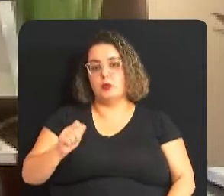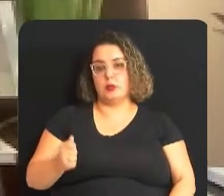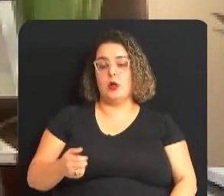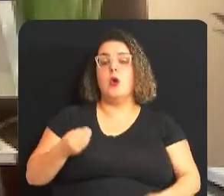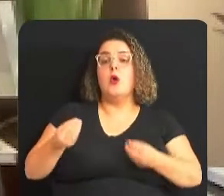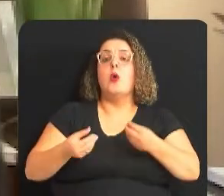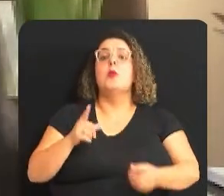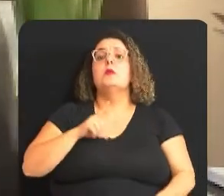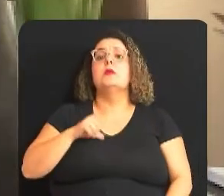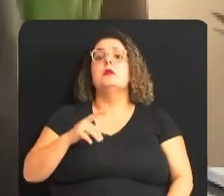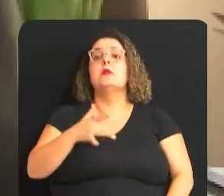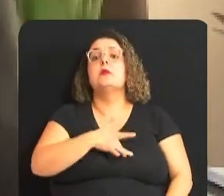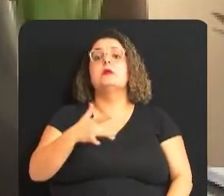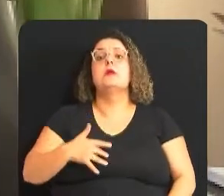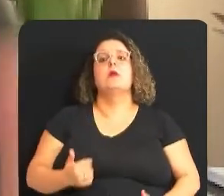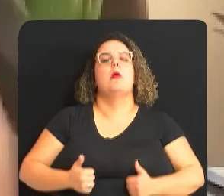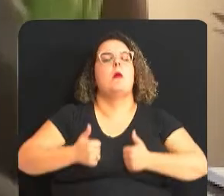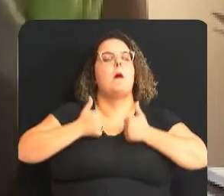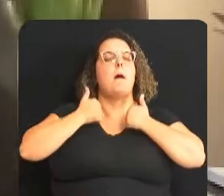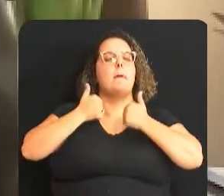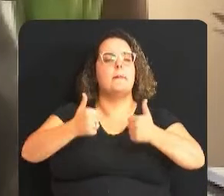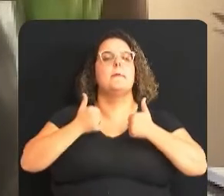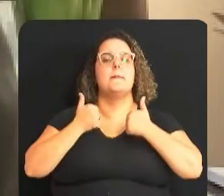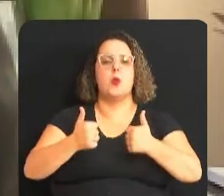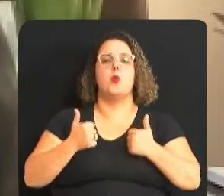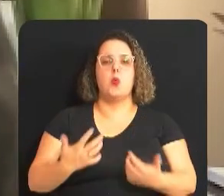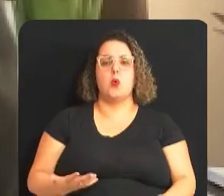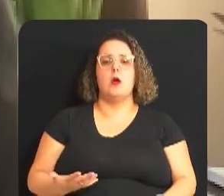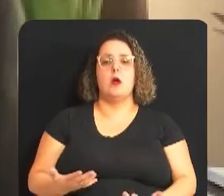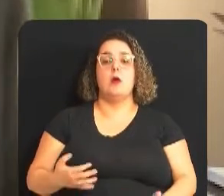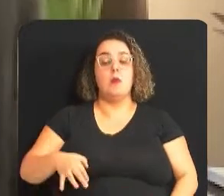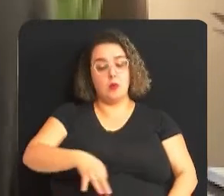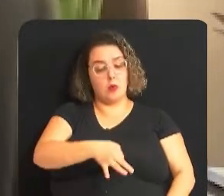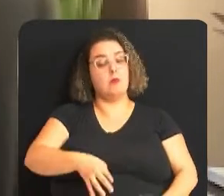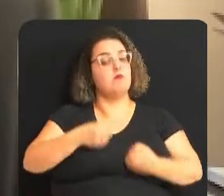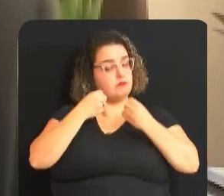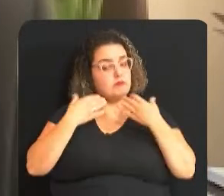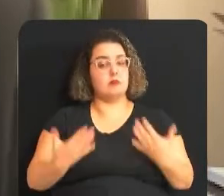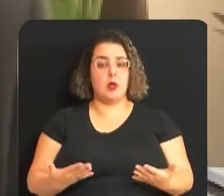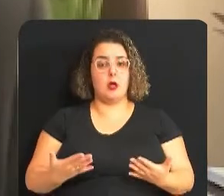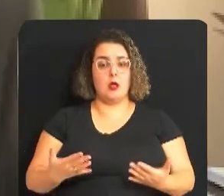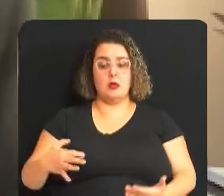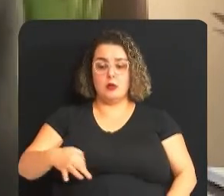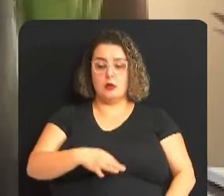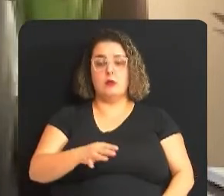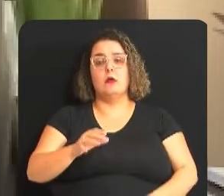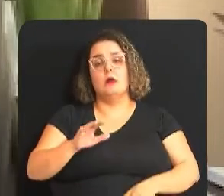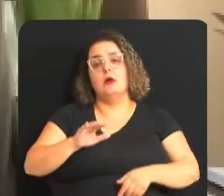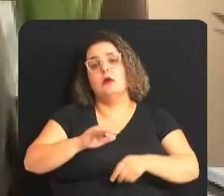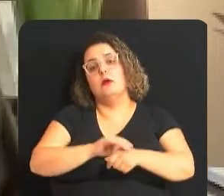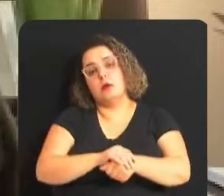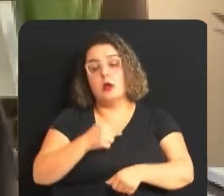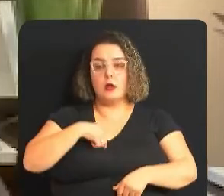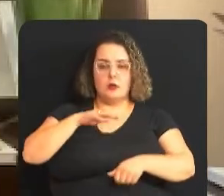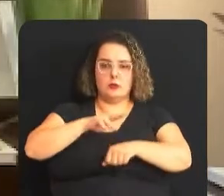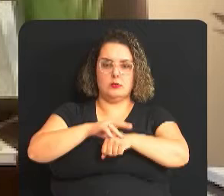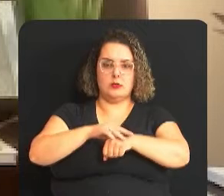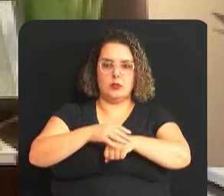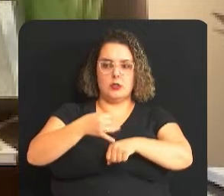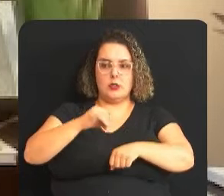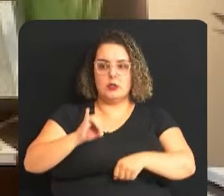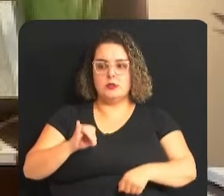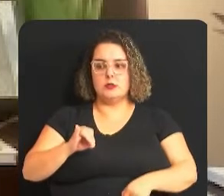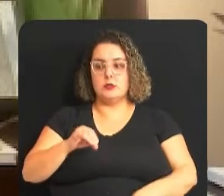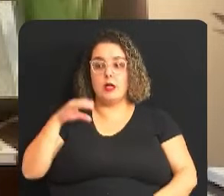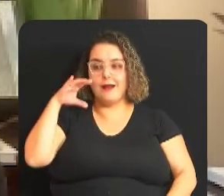ferro. O que eu preciso ter para ter um intestino que funciona bem? Porque se o intestino ficar devagar, eu vou ficar doente. Se o intestino ficar